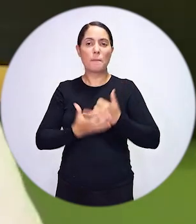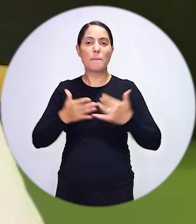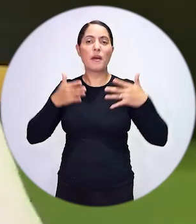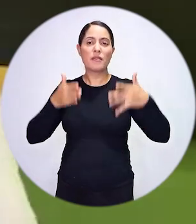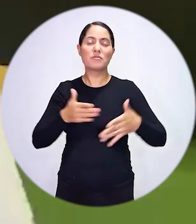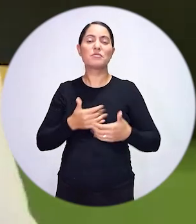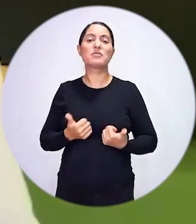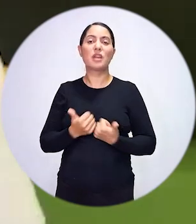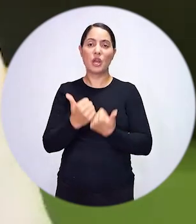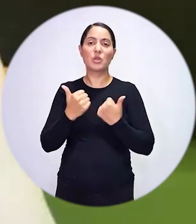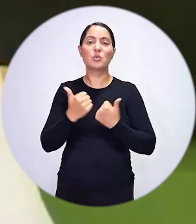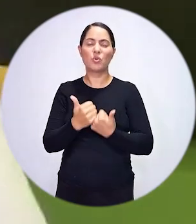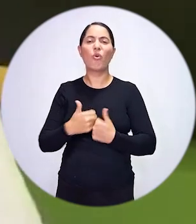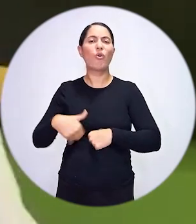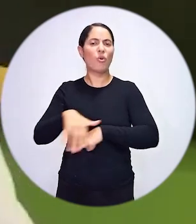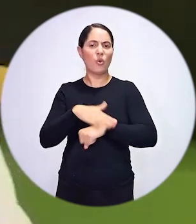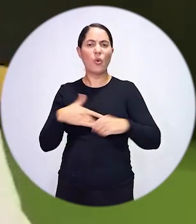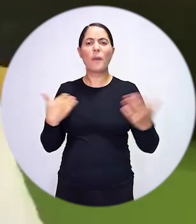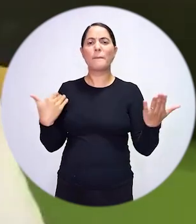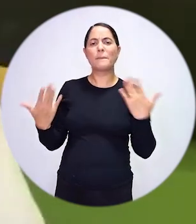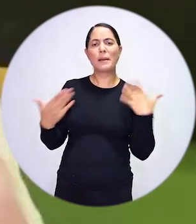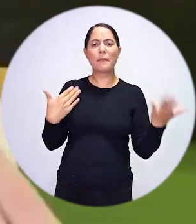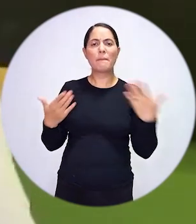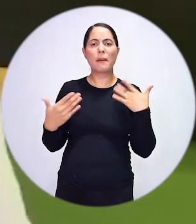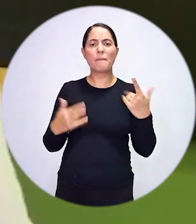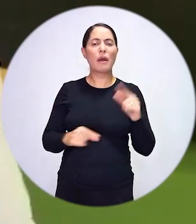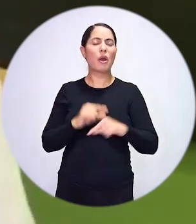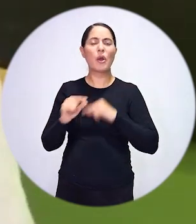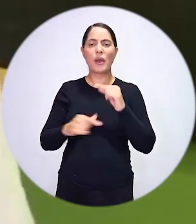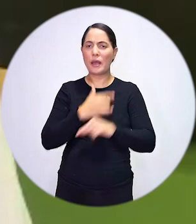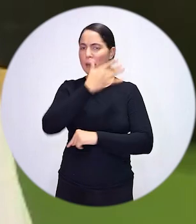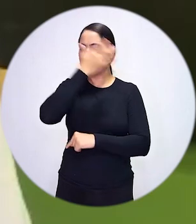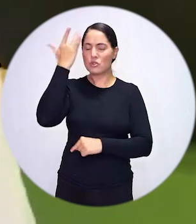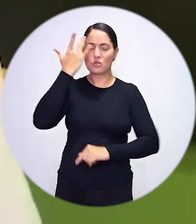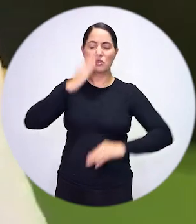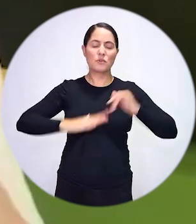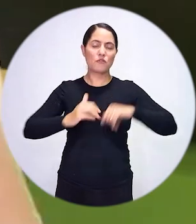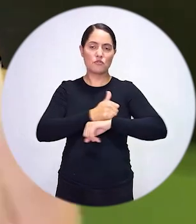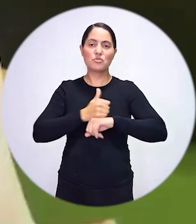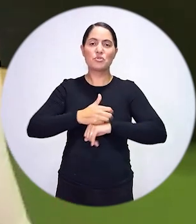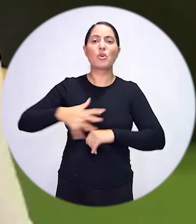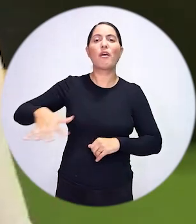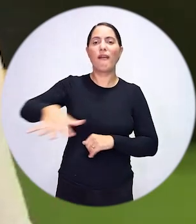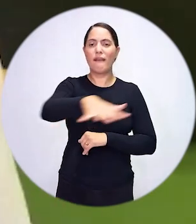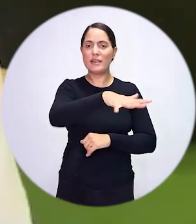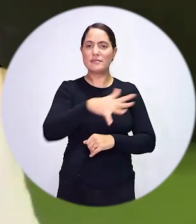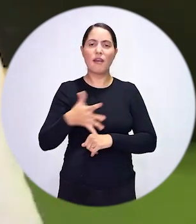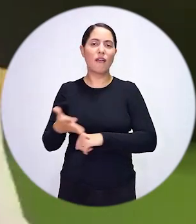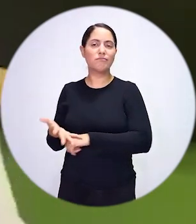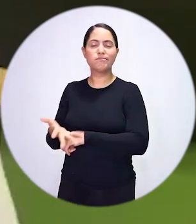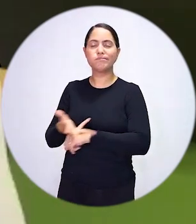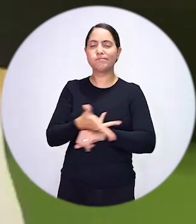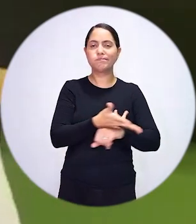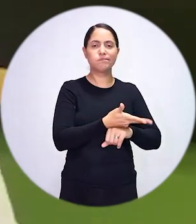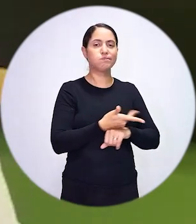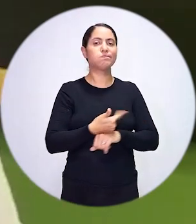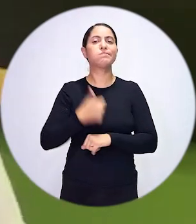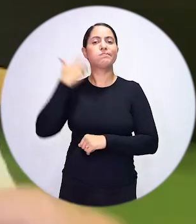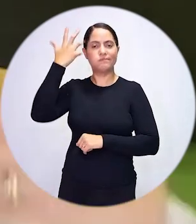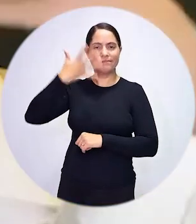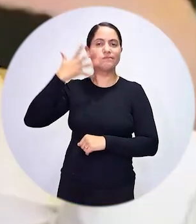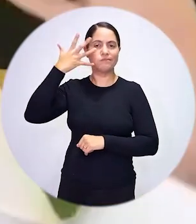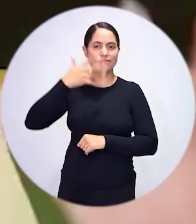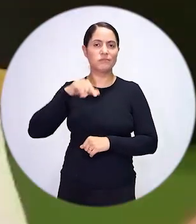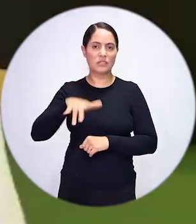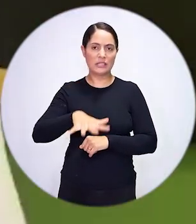com patrocinadores que estavam a fim de conversar com os profissionais da área altamente